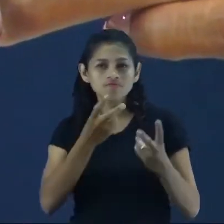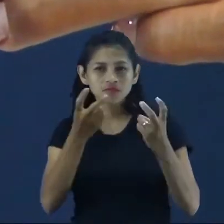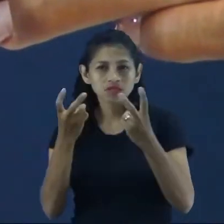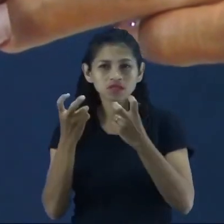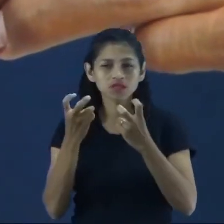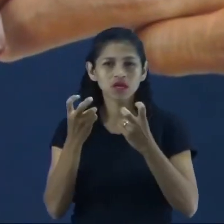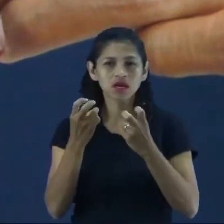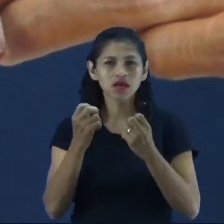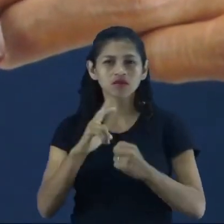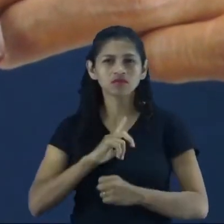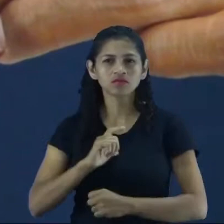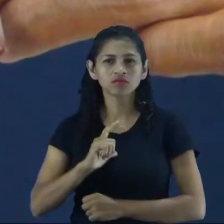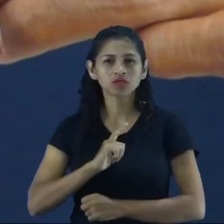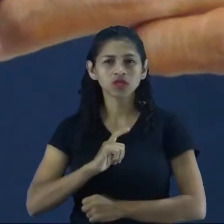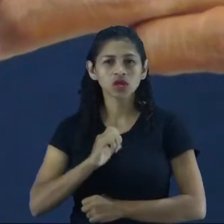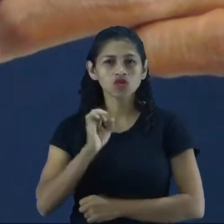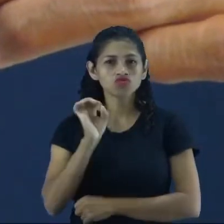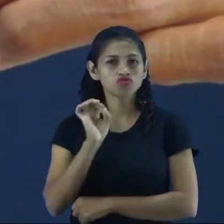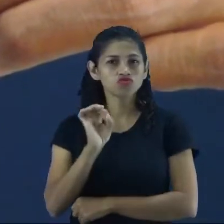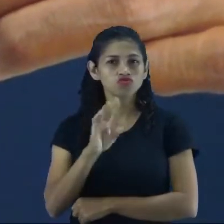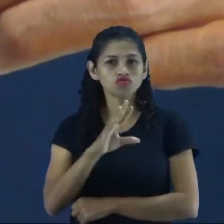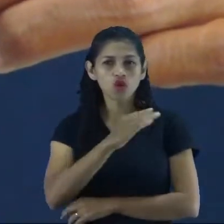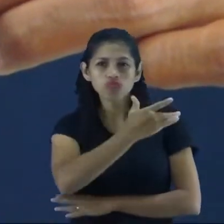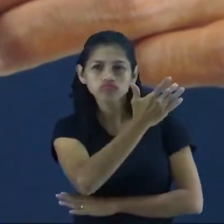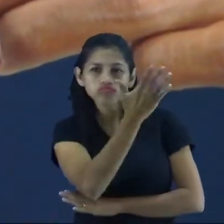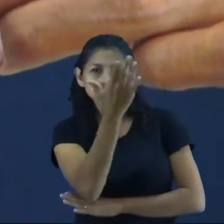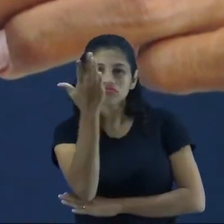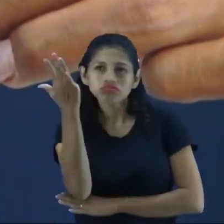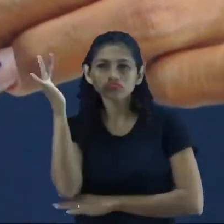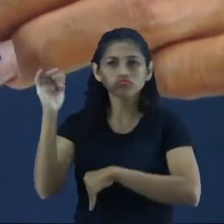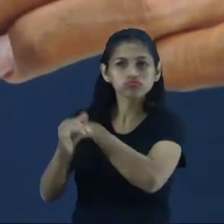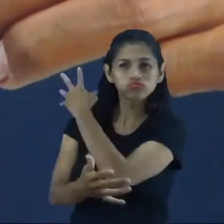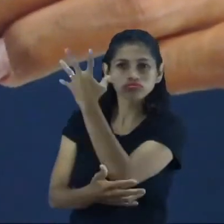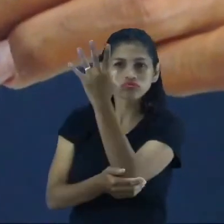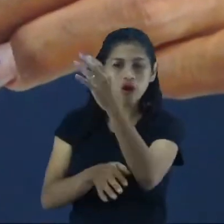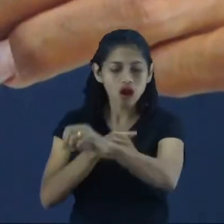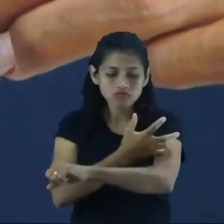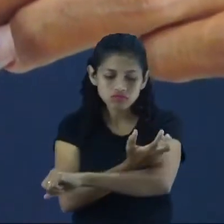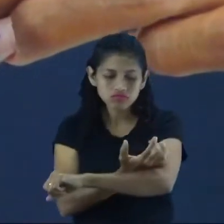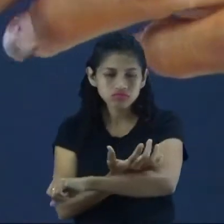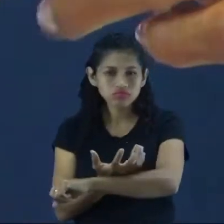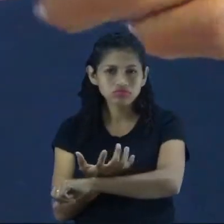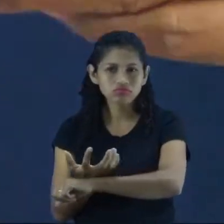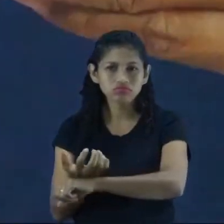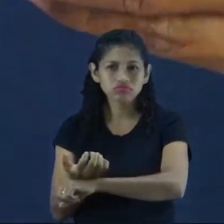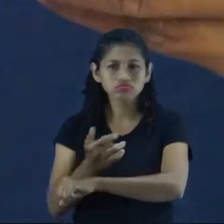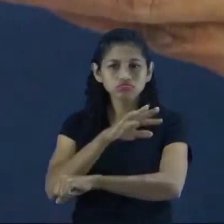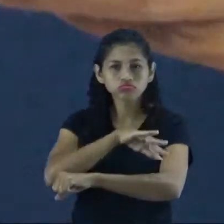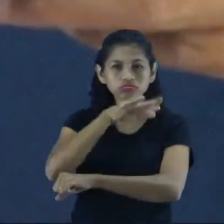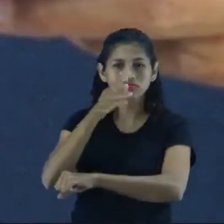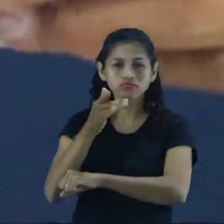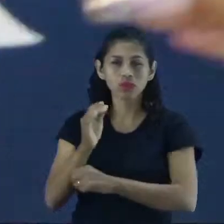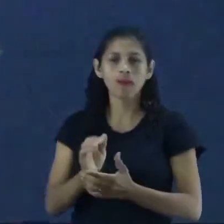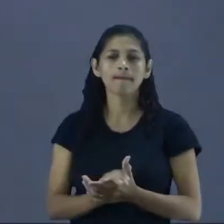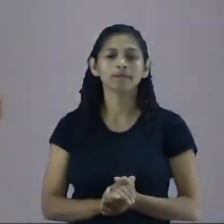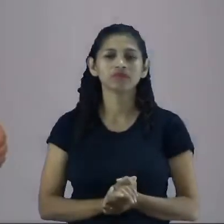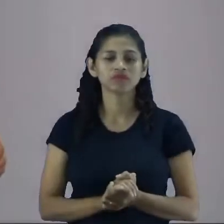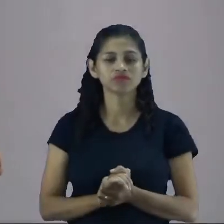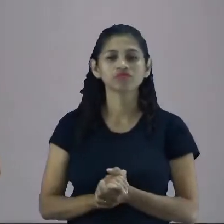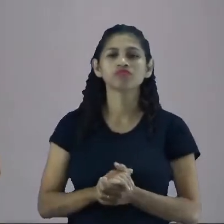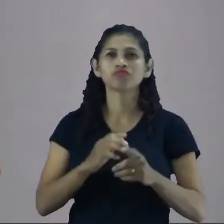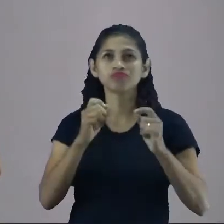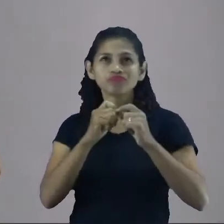somente elementos da natureza. Portanto, essa é uma paisagem